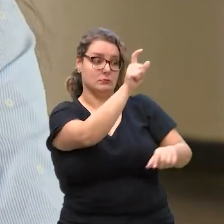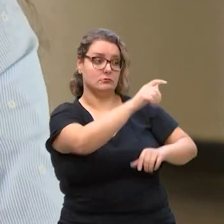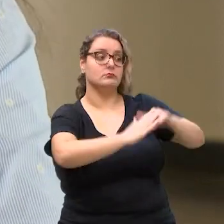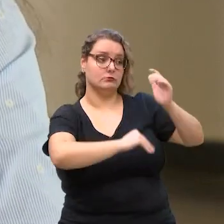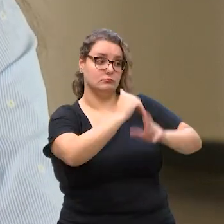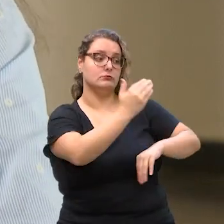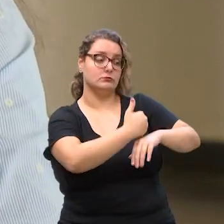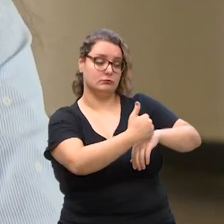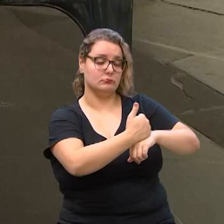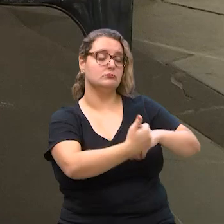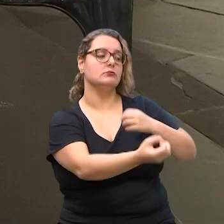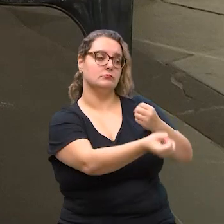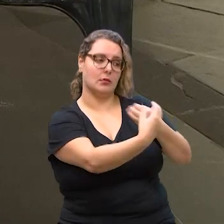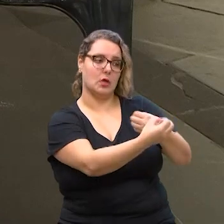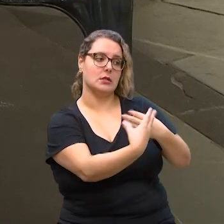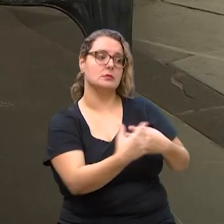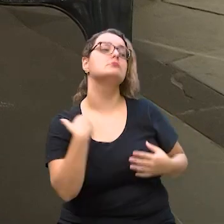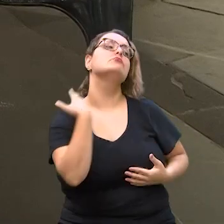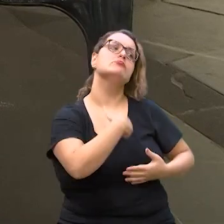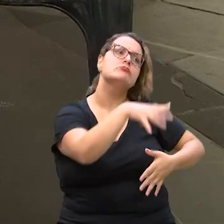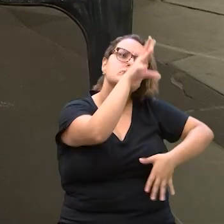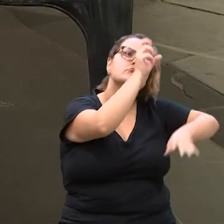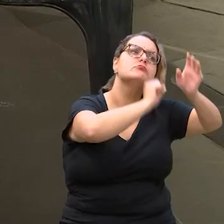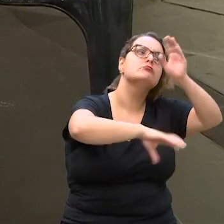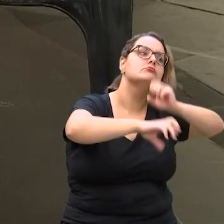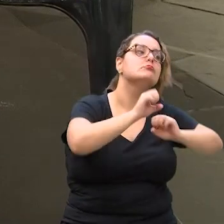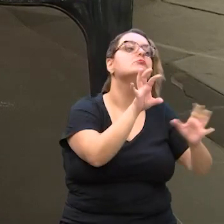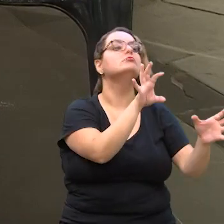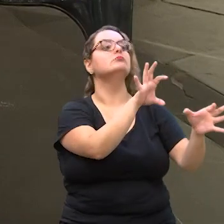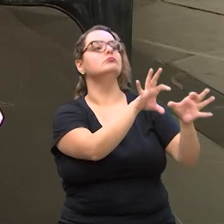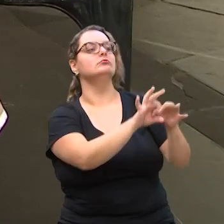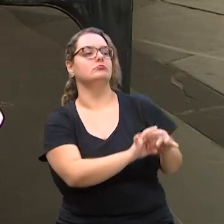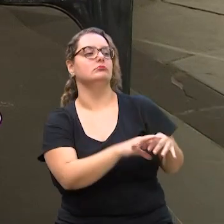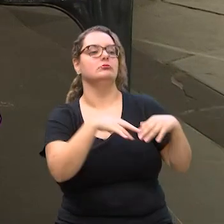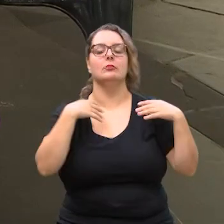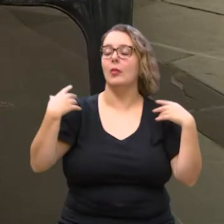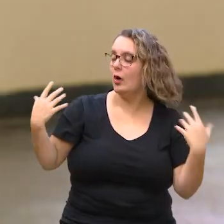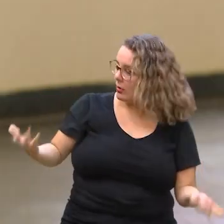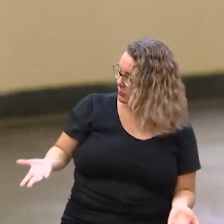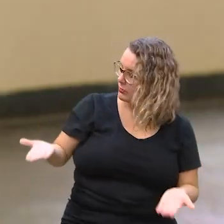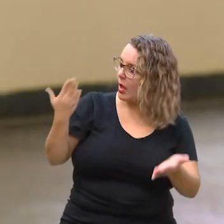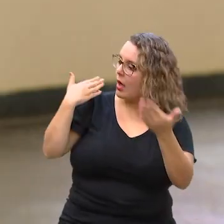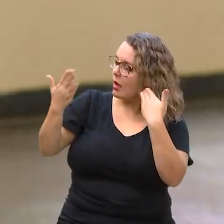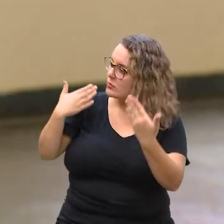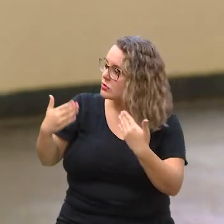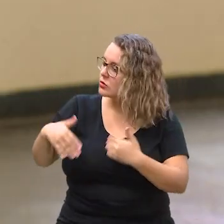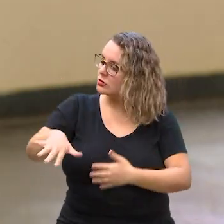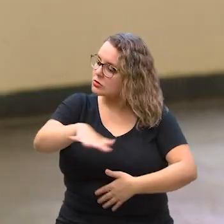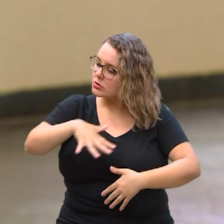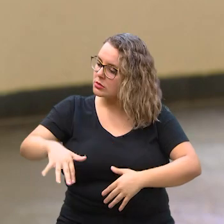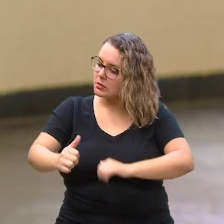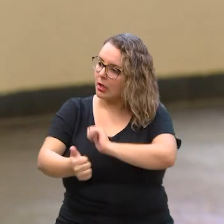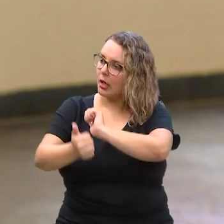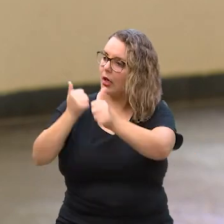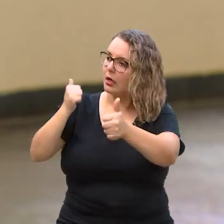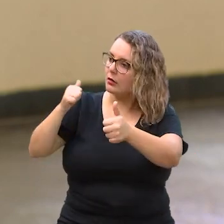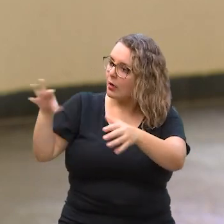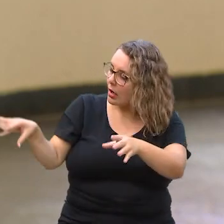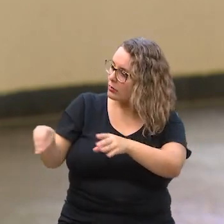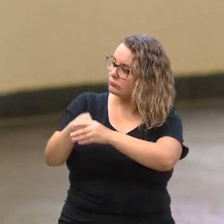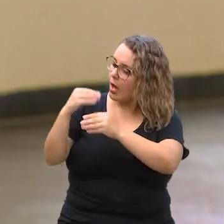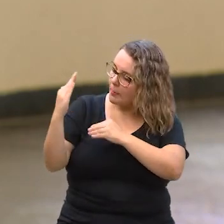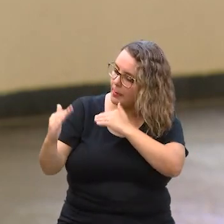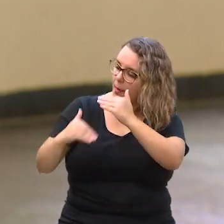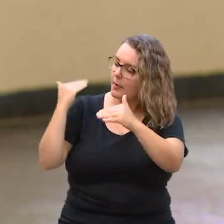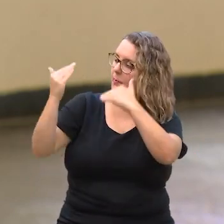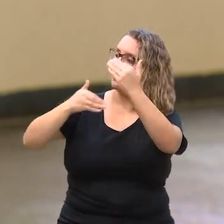ensinando pra gente também, né? A gente vai aprendendo e construindo vínculo com eles. Ou seja, né, a psicologia do esporte você vai